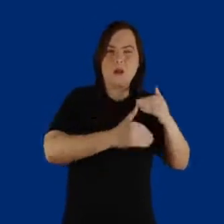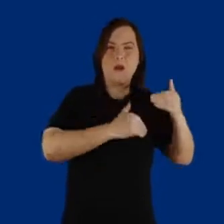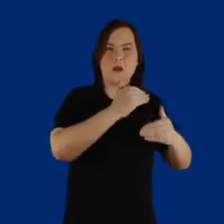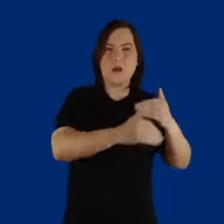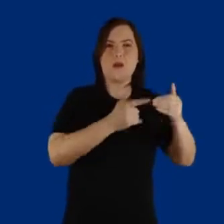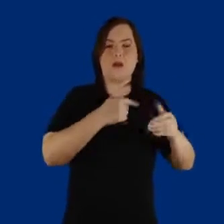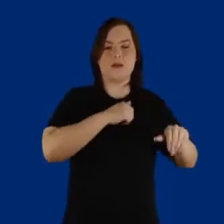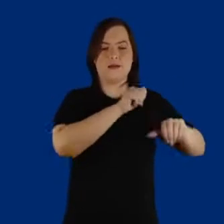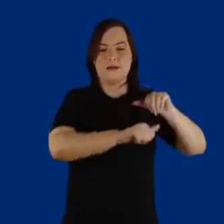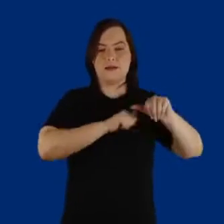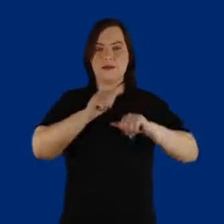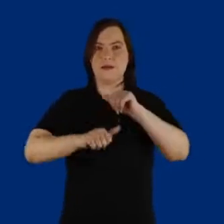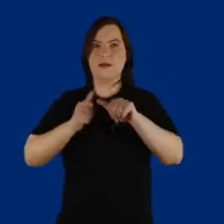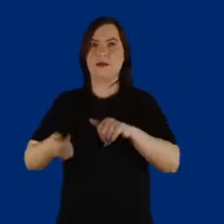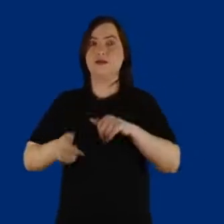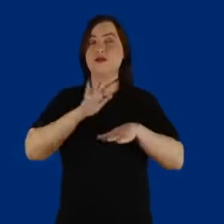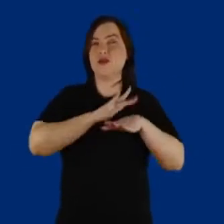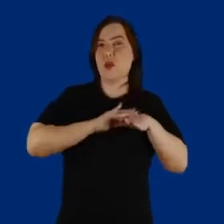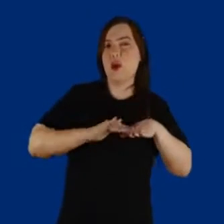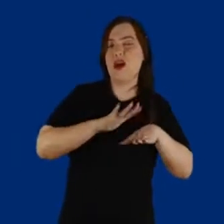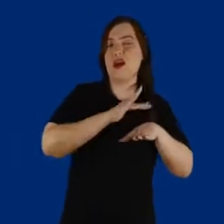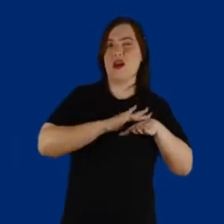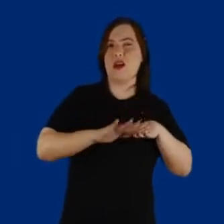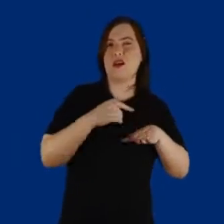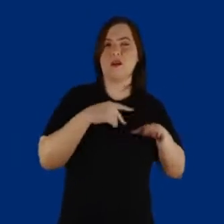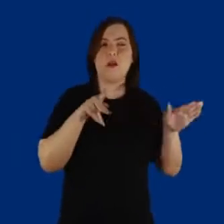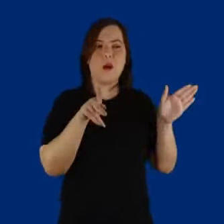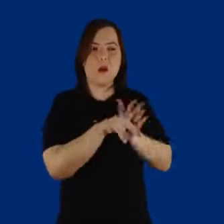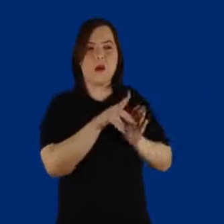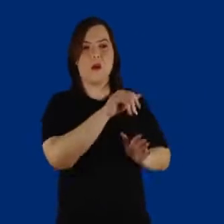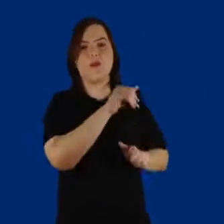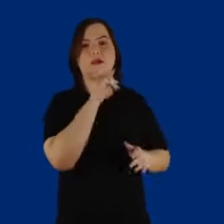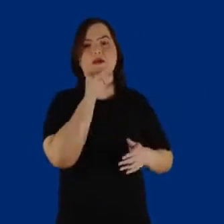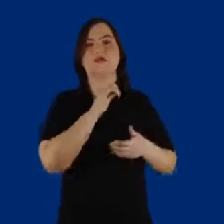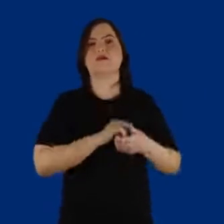se transformar em doenças de